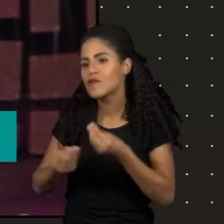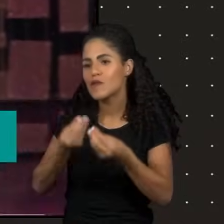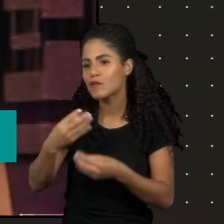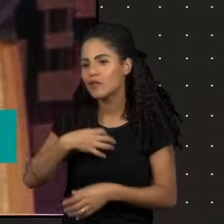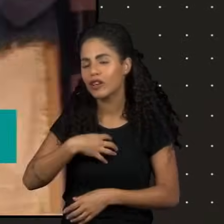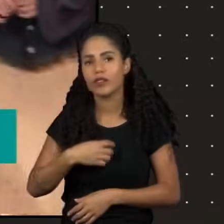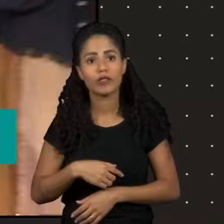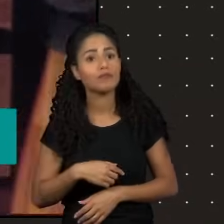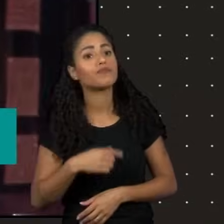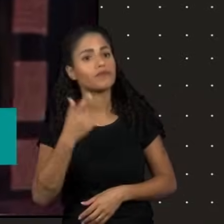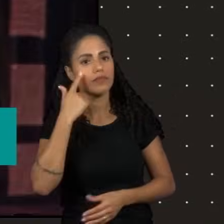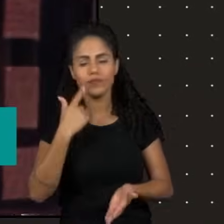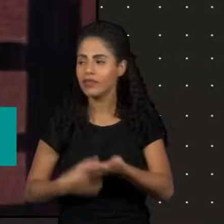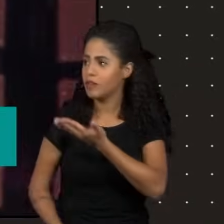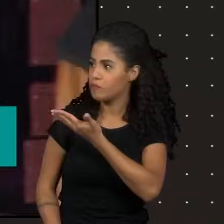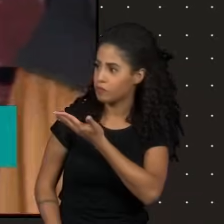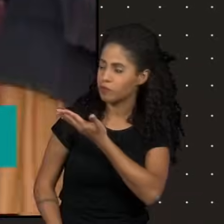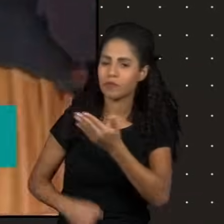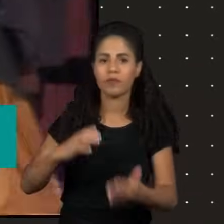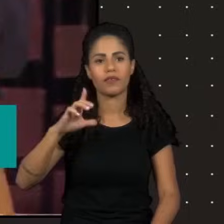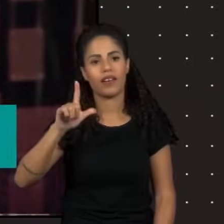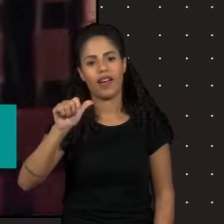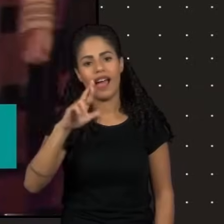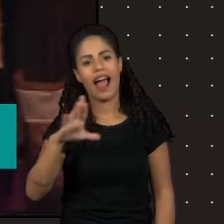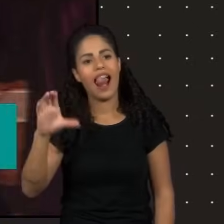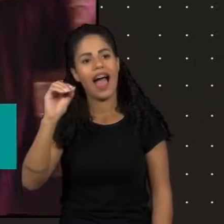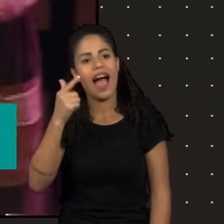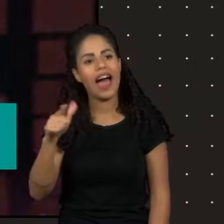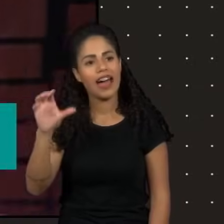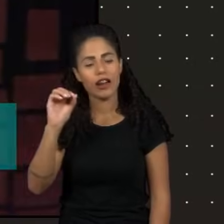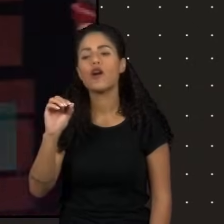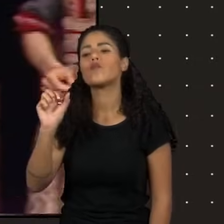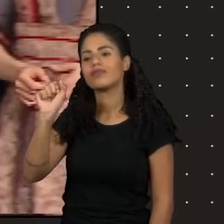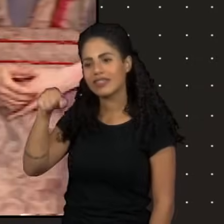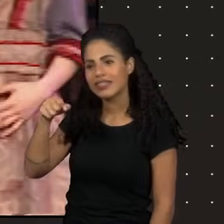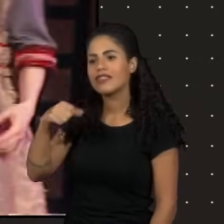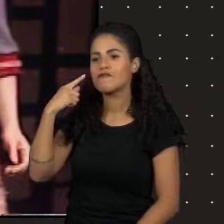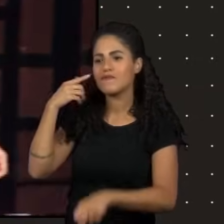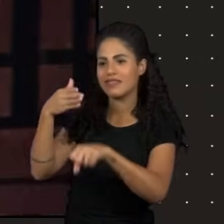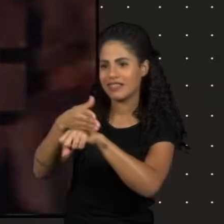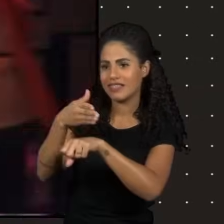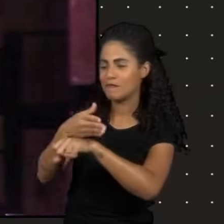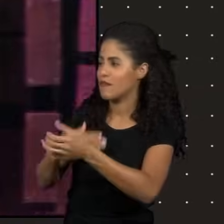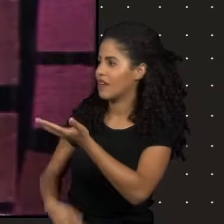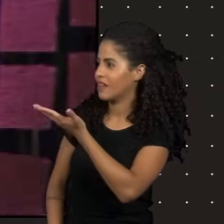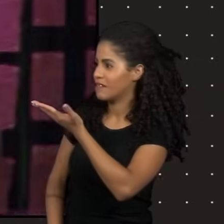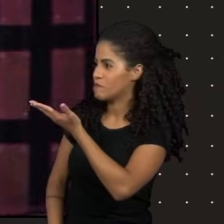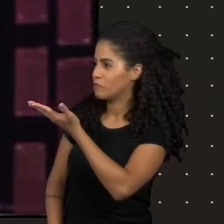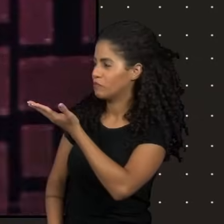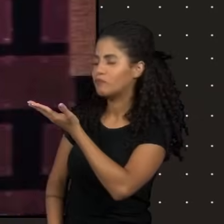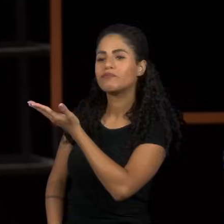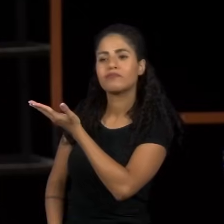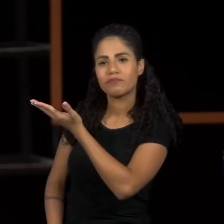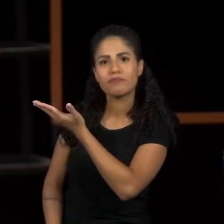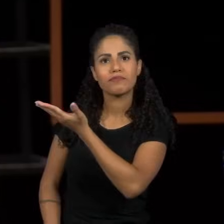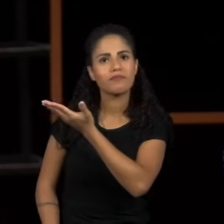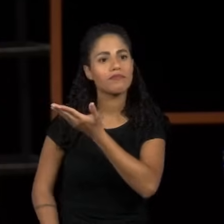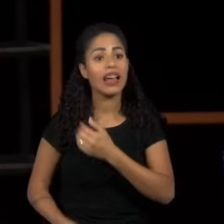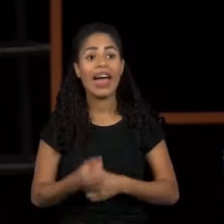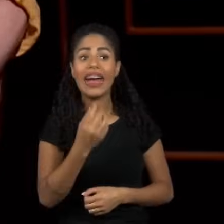o Clarão nas Estrelas? Clarão acho que essa nas cena estrelas, que passou aí isso é do a Clarão bruxa, nas Estrelas. claro. Você ganhou 3